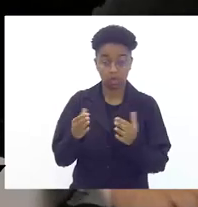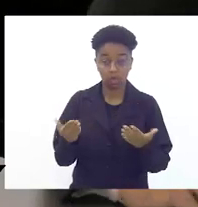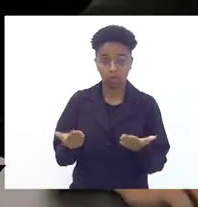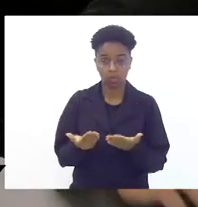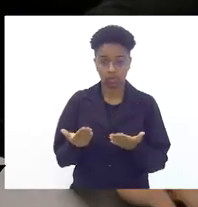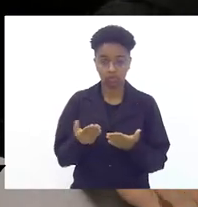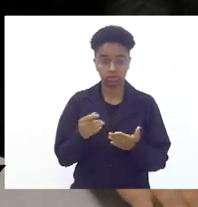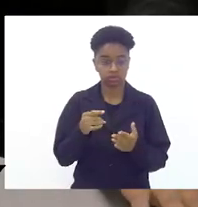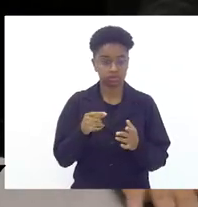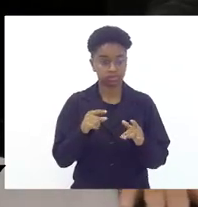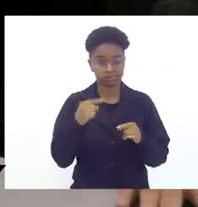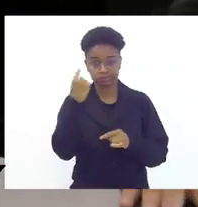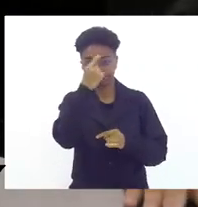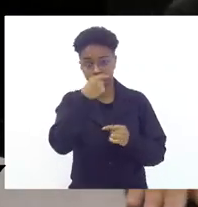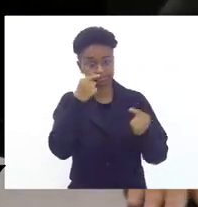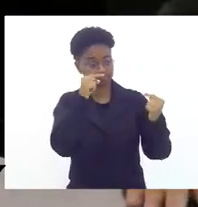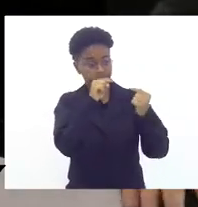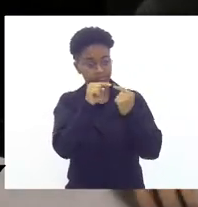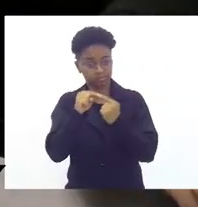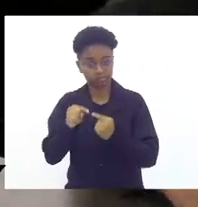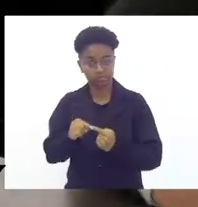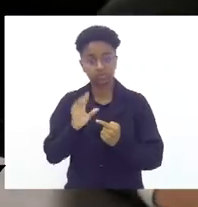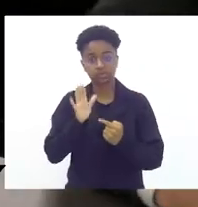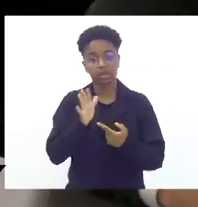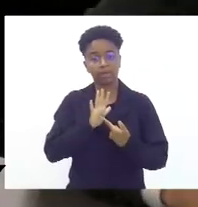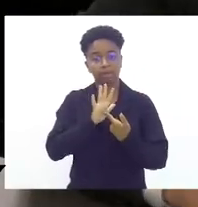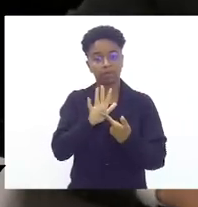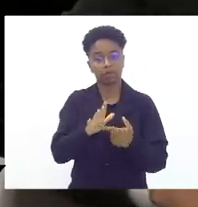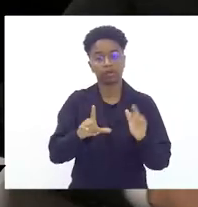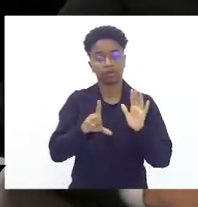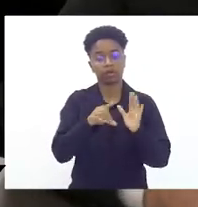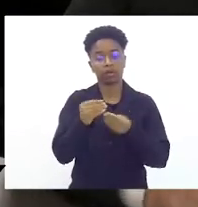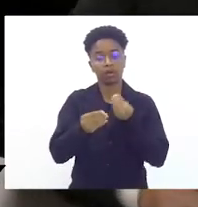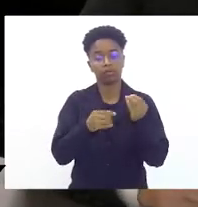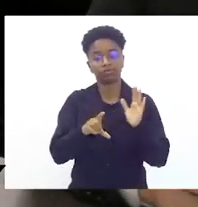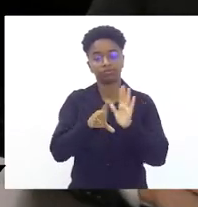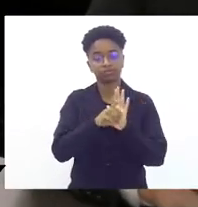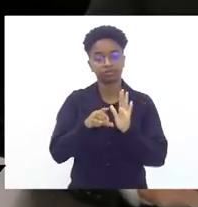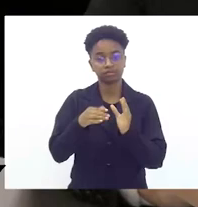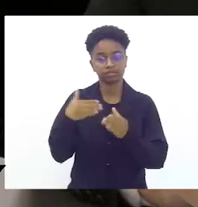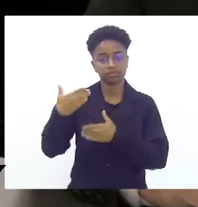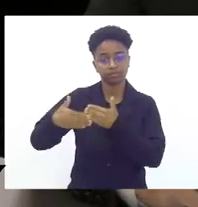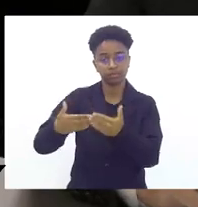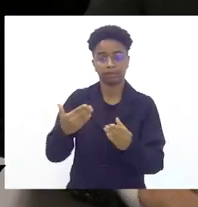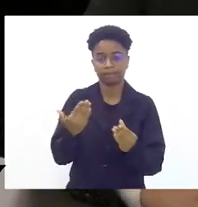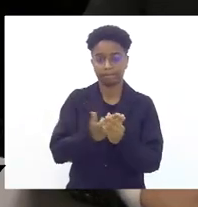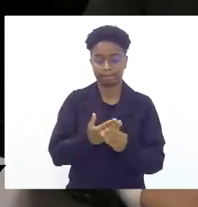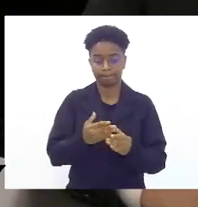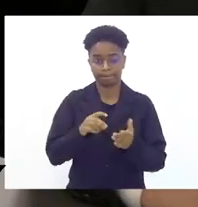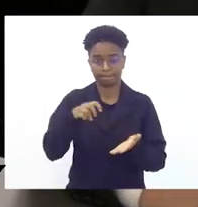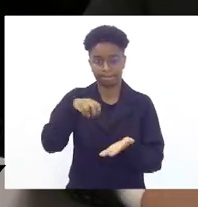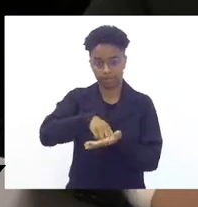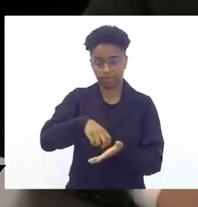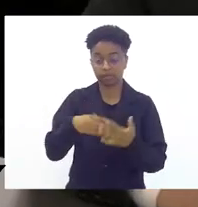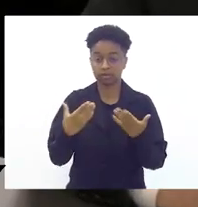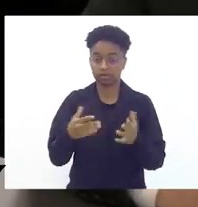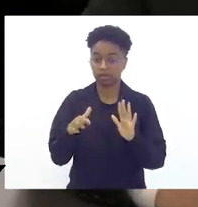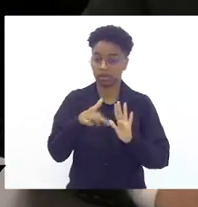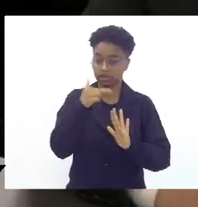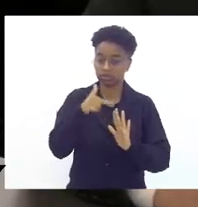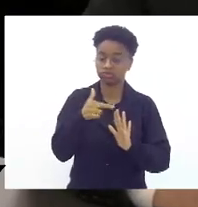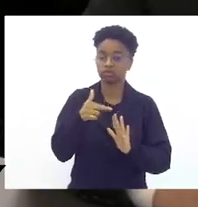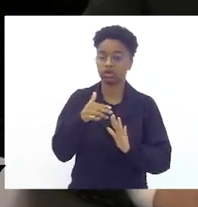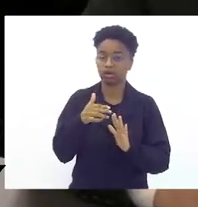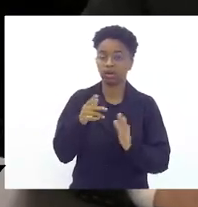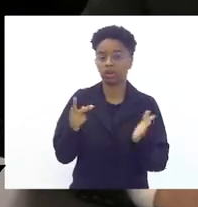o reconhecimento já diz respeito a nossa própria legislação processual penal então concluindo essa resolução veio muito boa